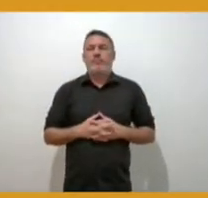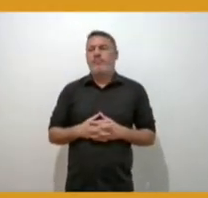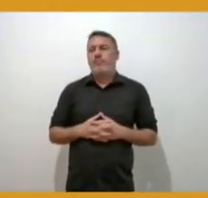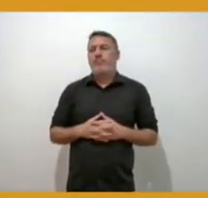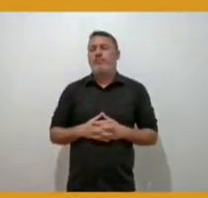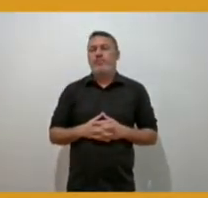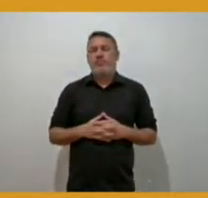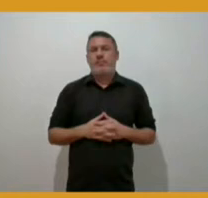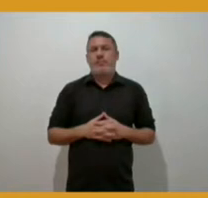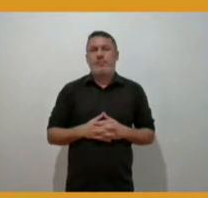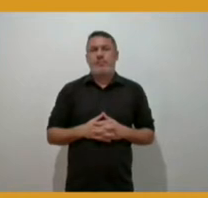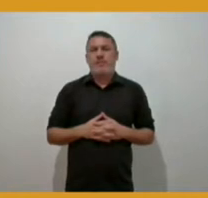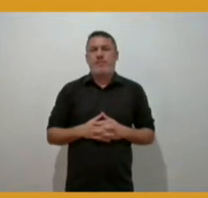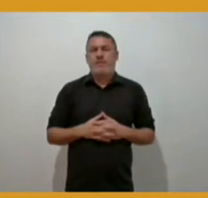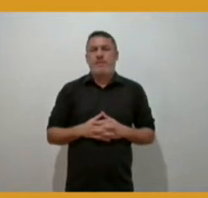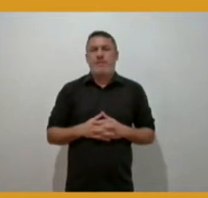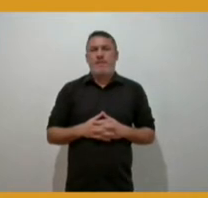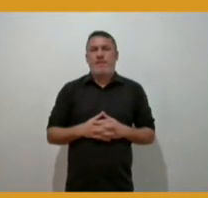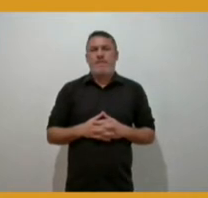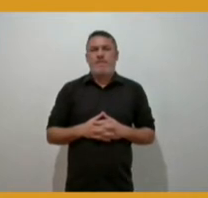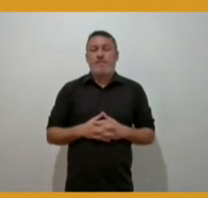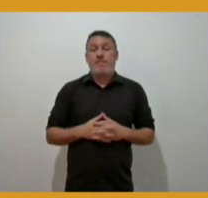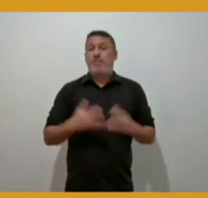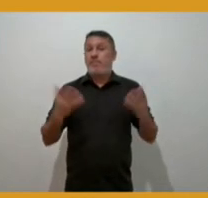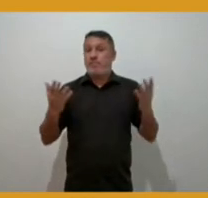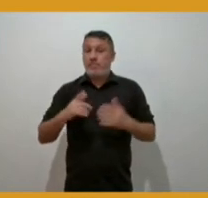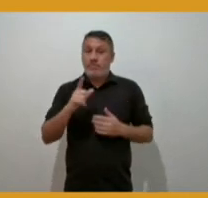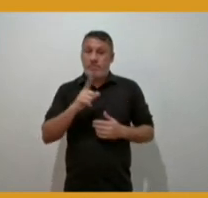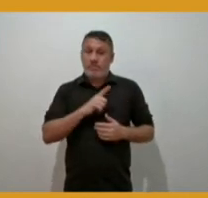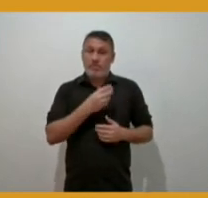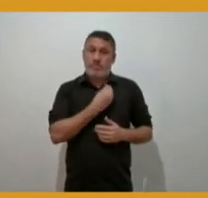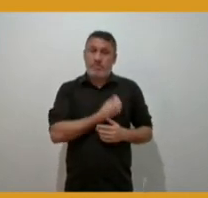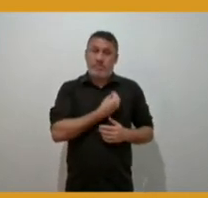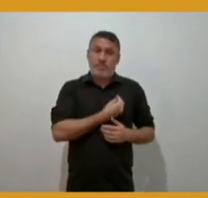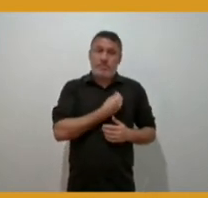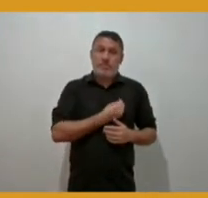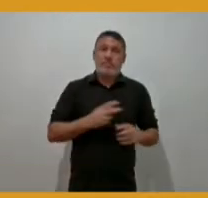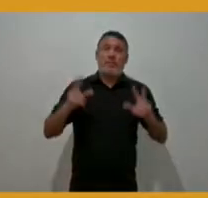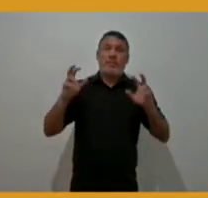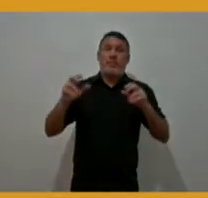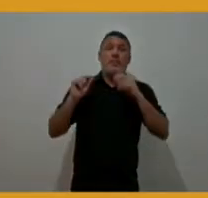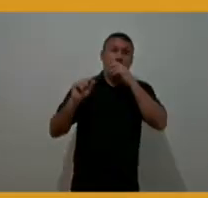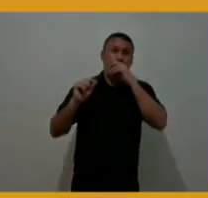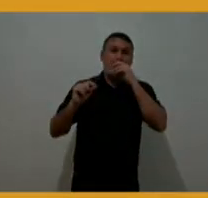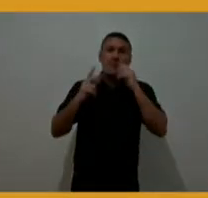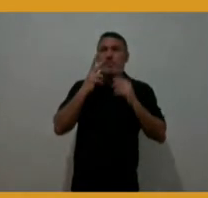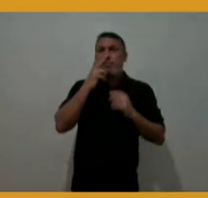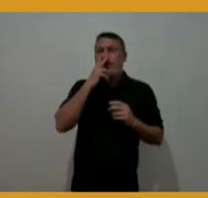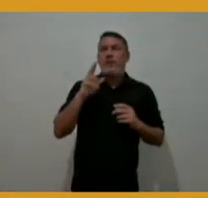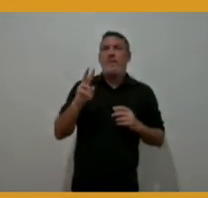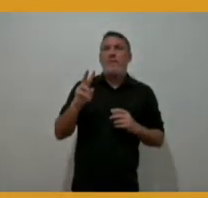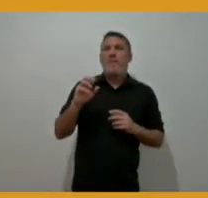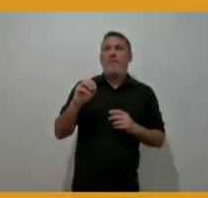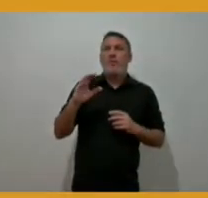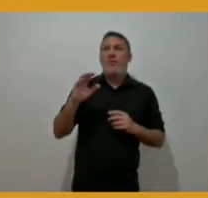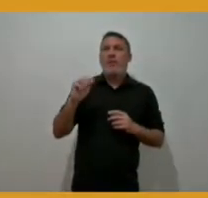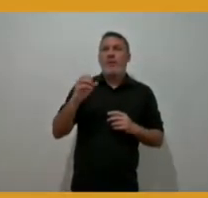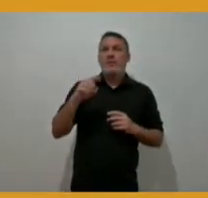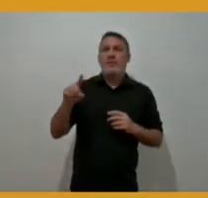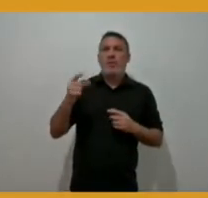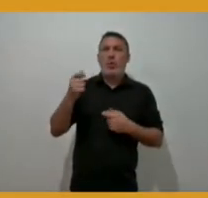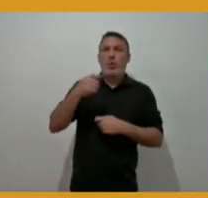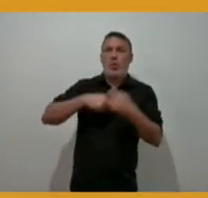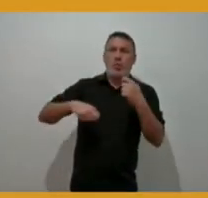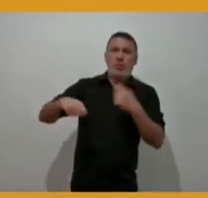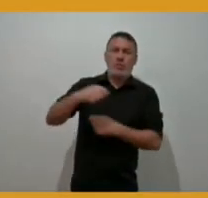Ainda vivíamos uma fase de busca de uma vocação econômica no Espírito Santo, quando um dos grandes formuladores das